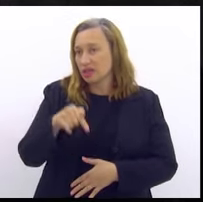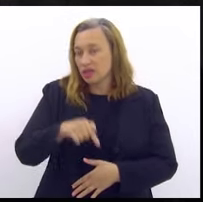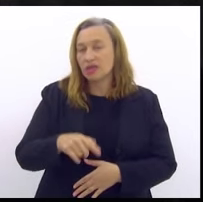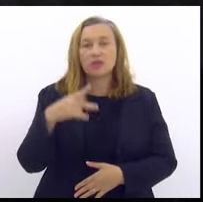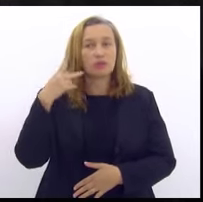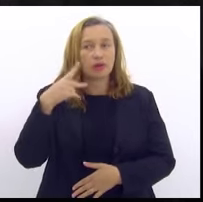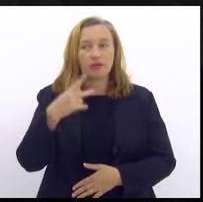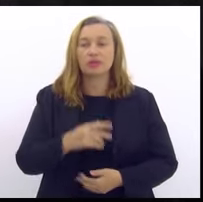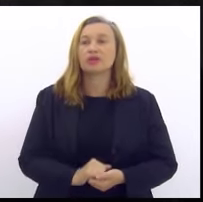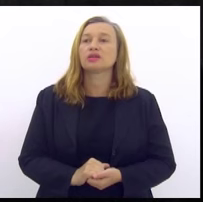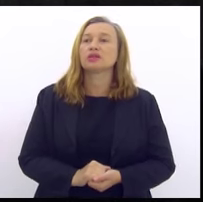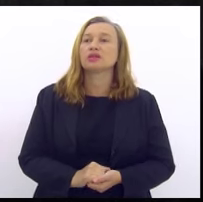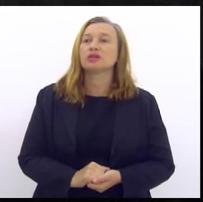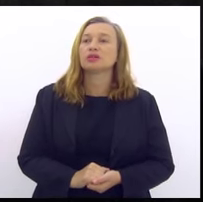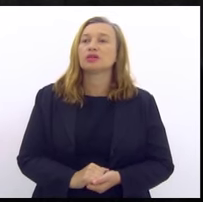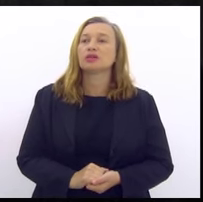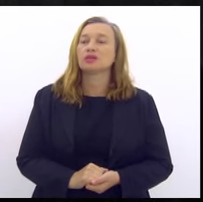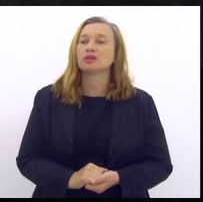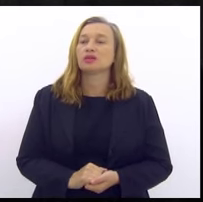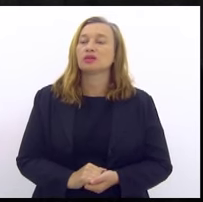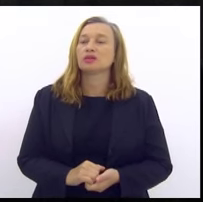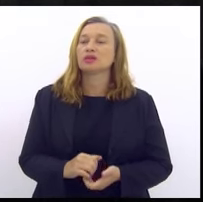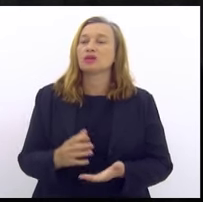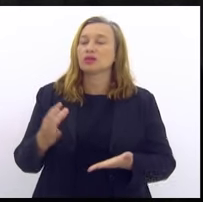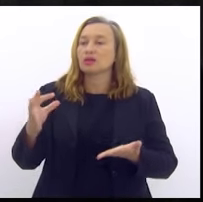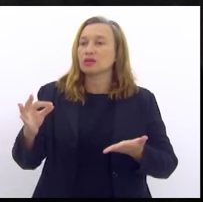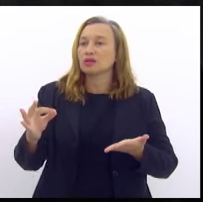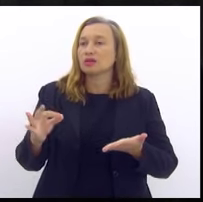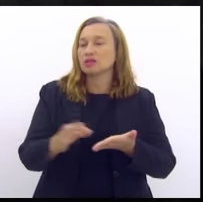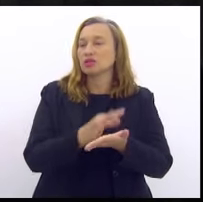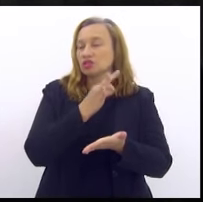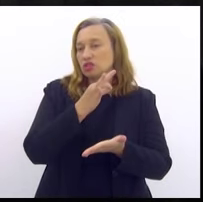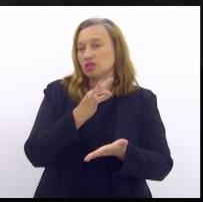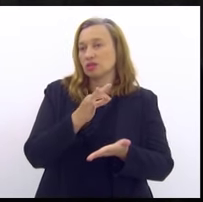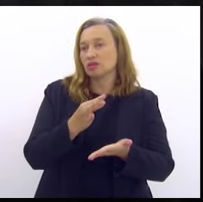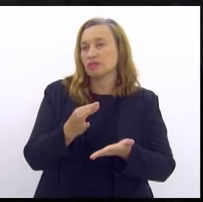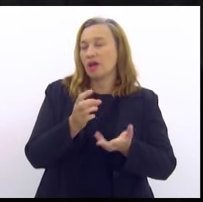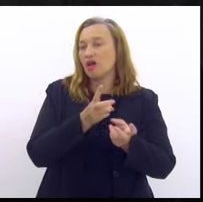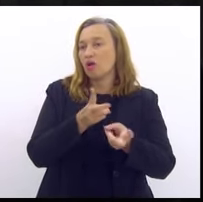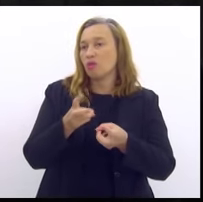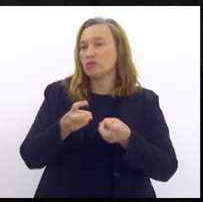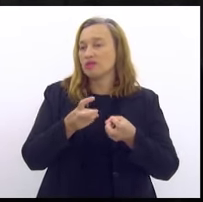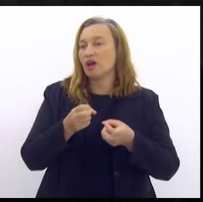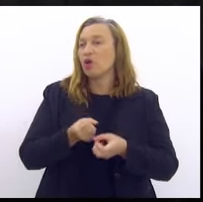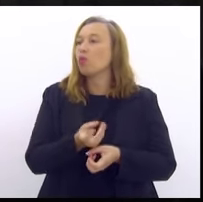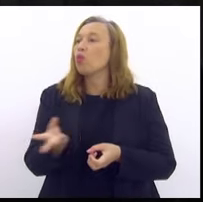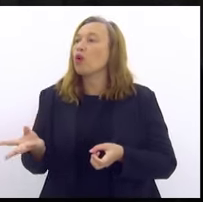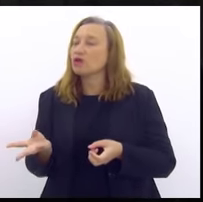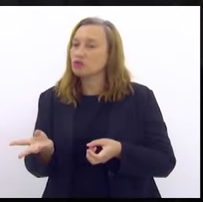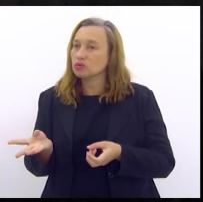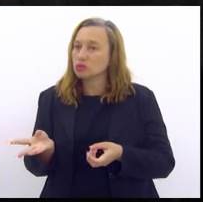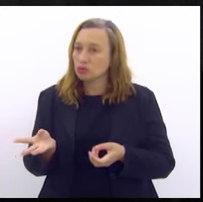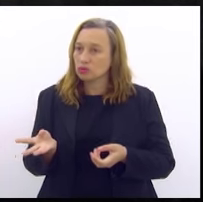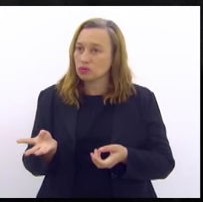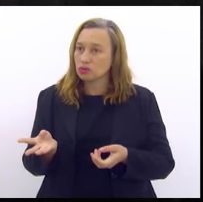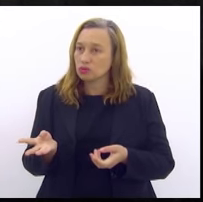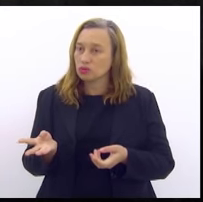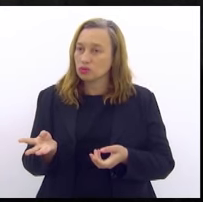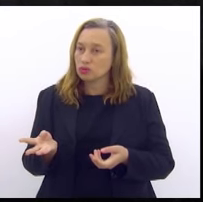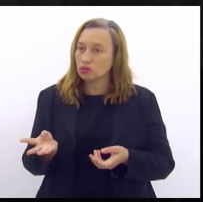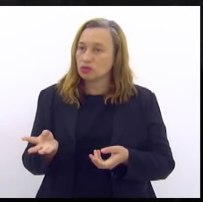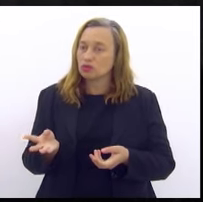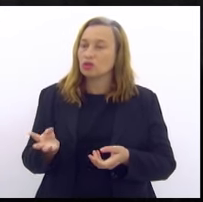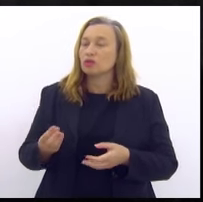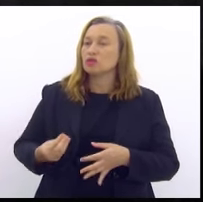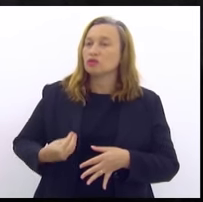parlamento que a gente abrisse um cadastro para verificar quantos ainda estavam